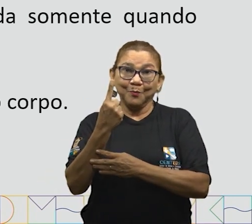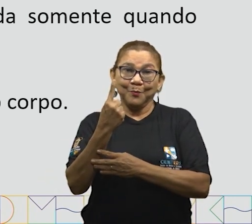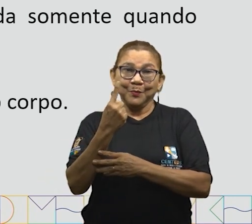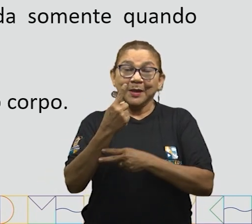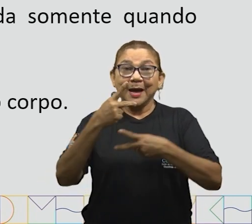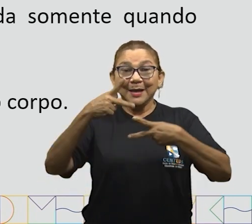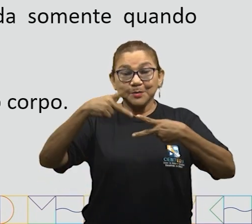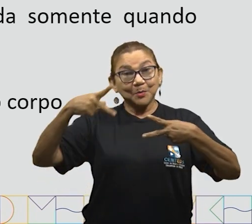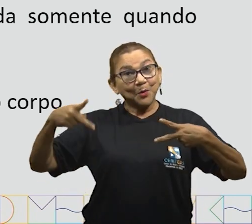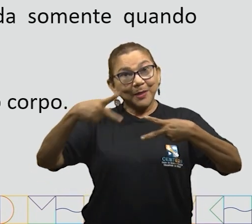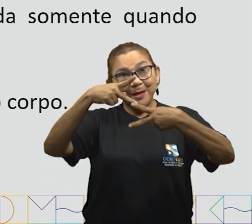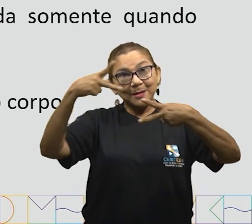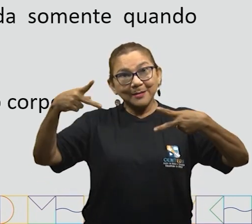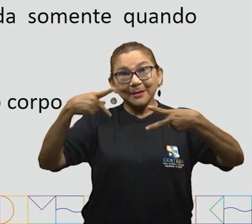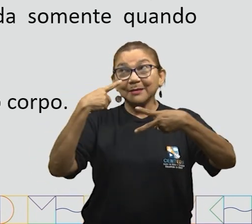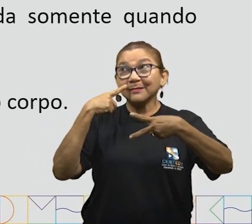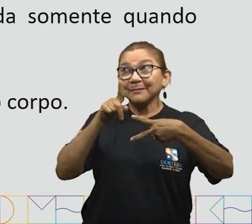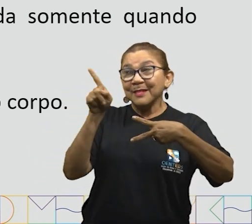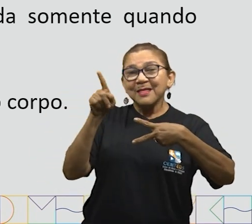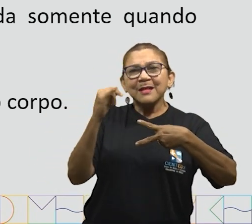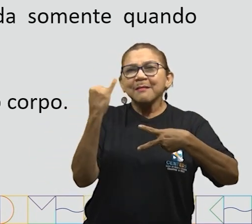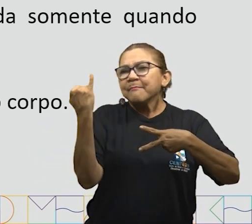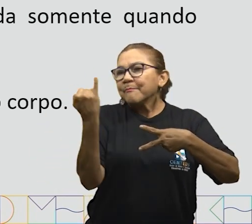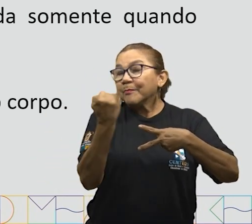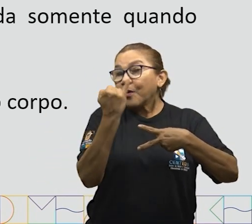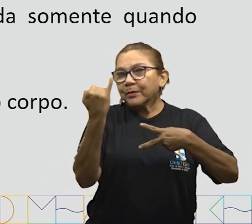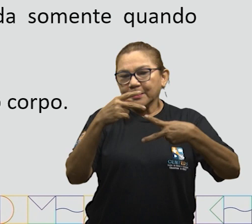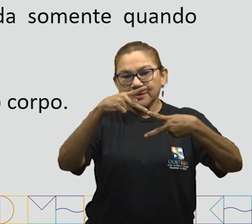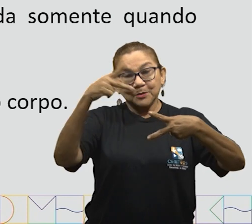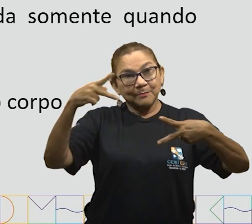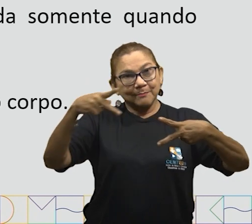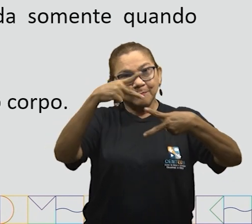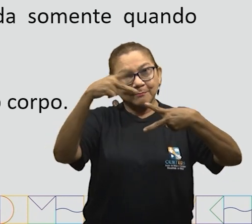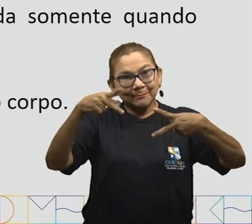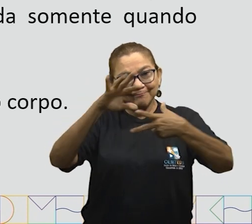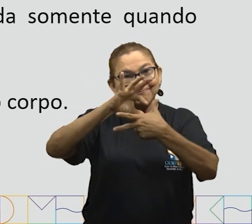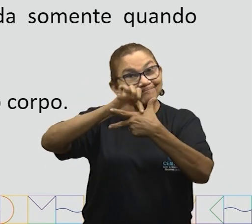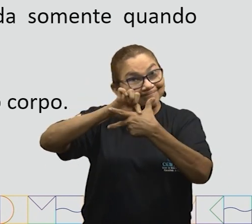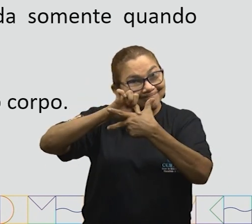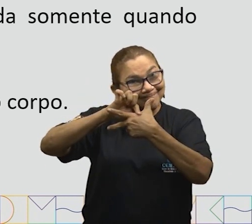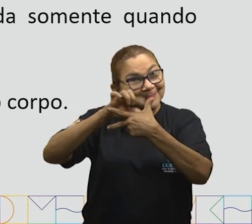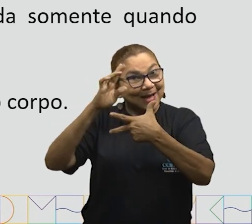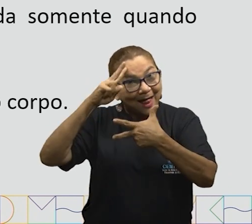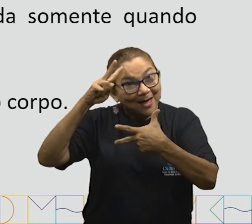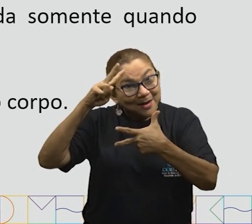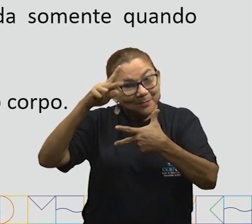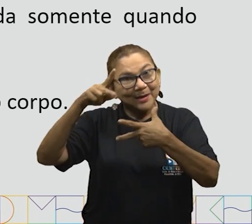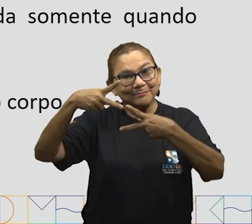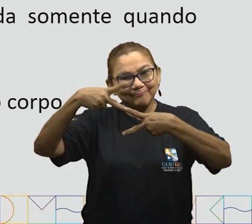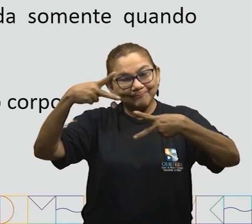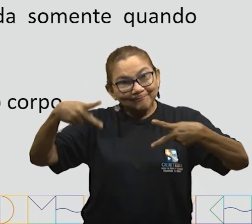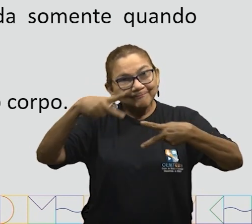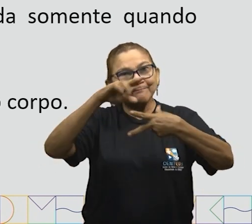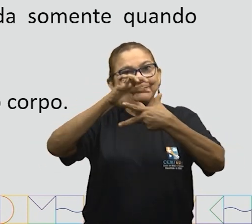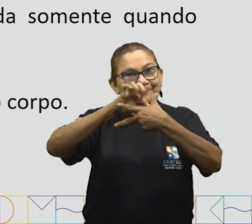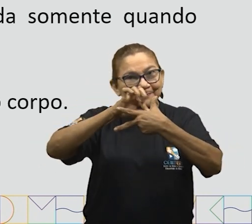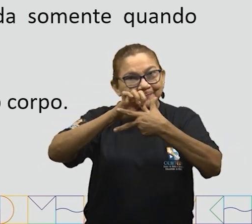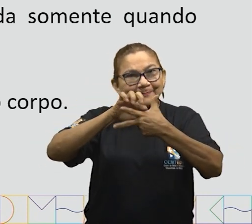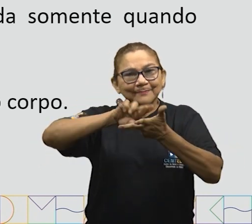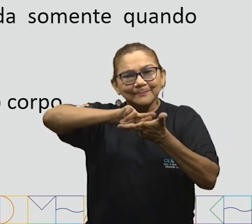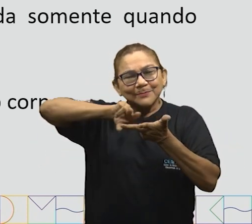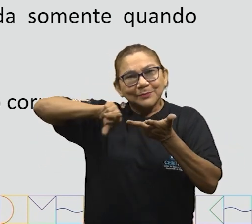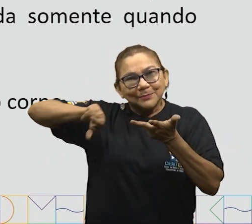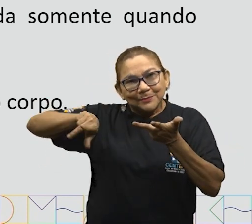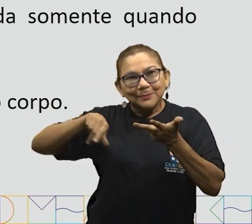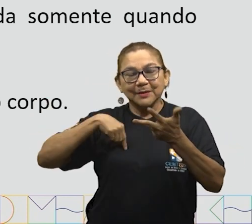as proteínas. Então, as proteínas são muito importantes, para a formação de estruturas do nosso corpo. Então, as